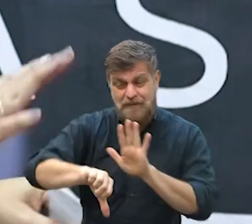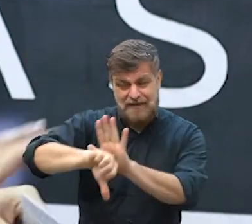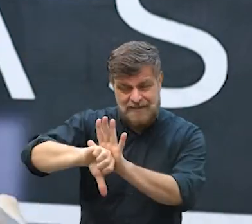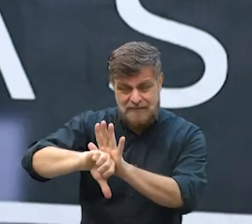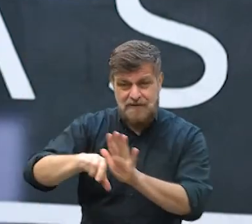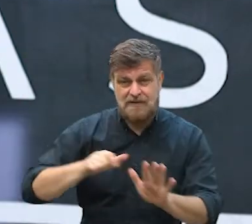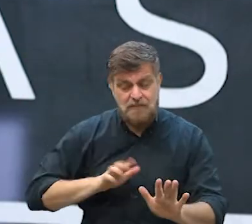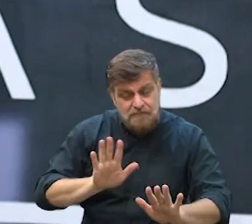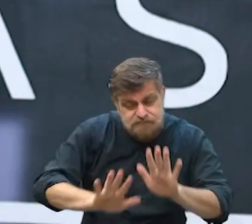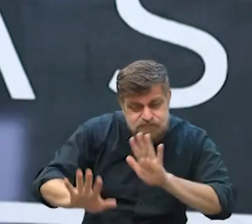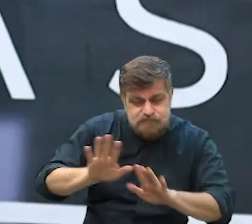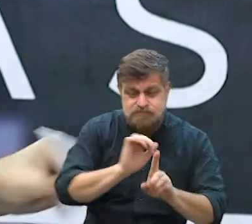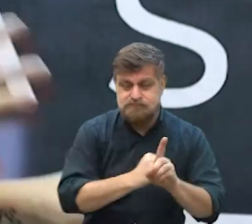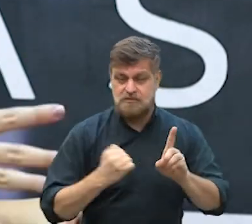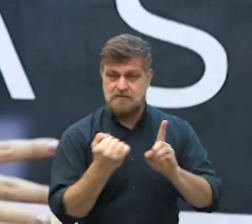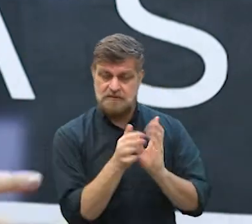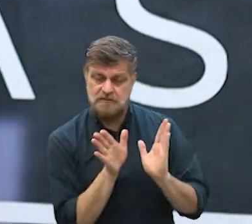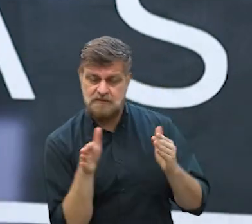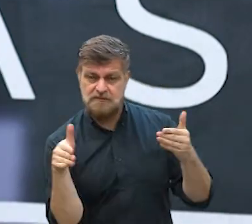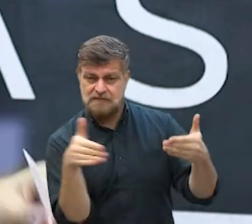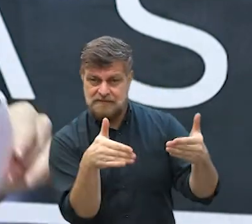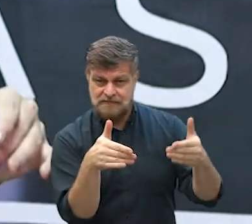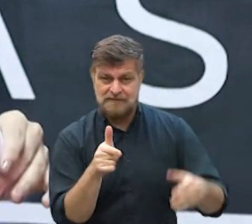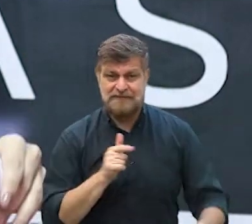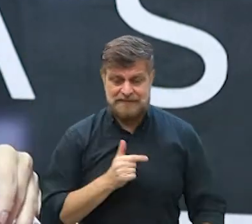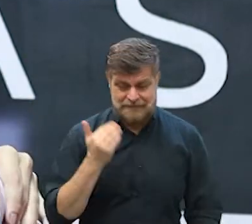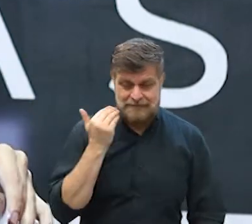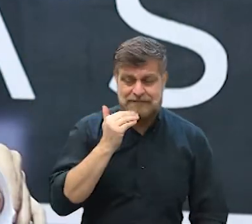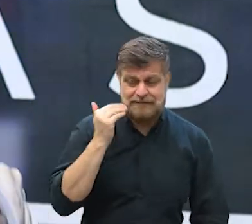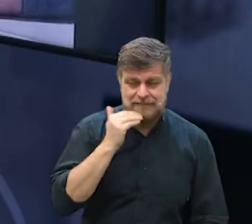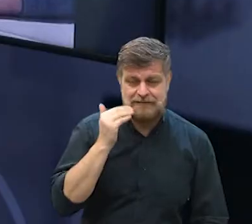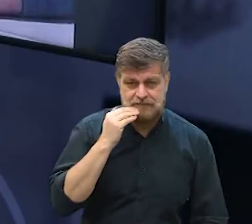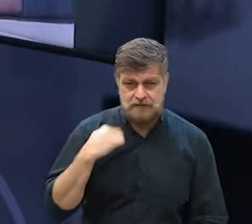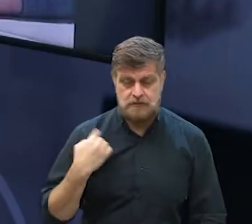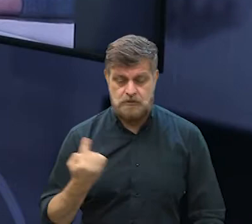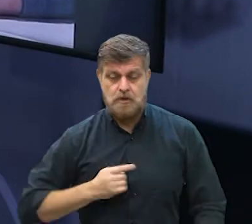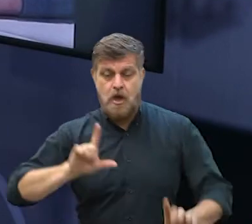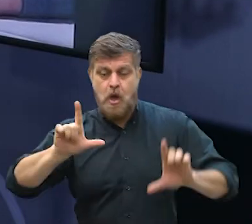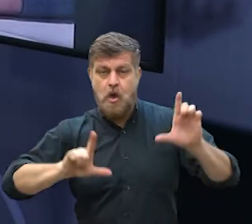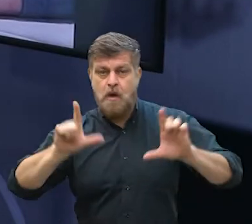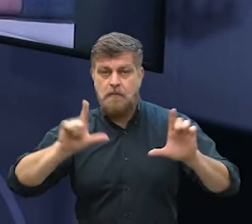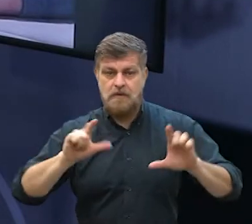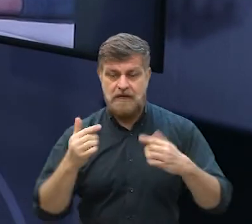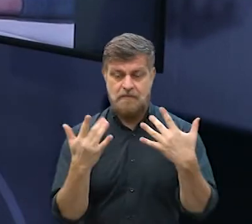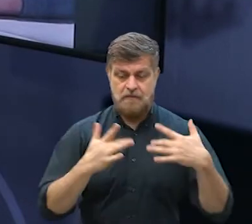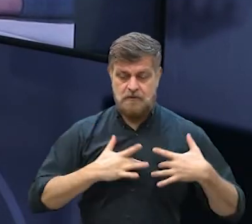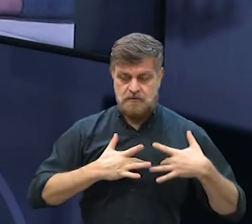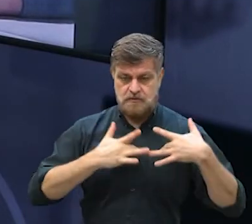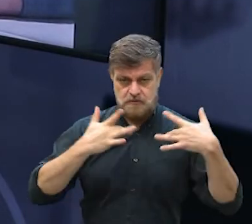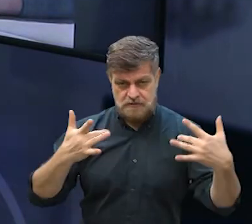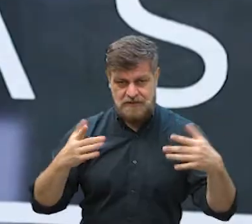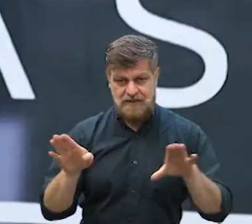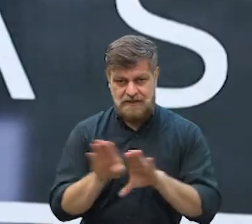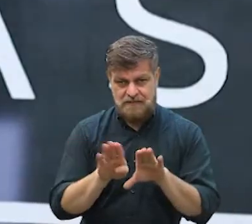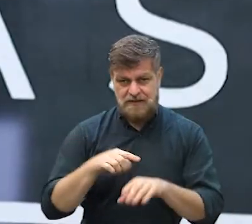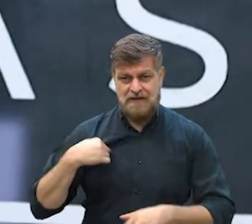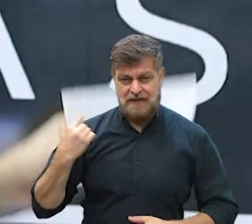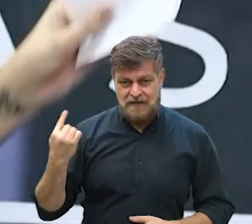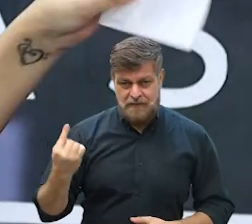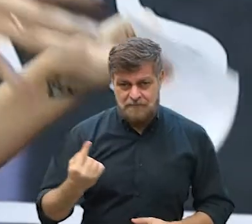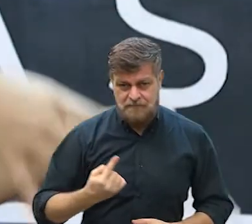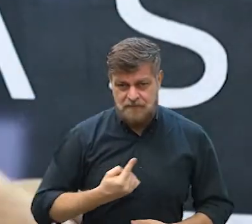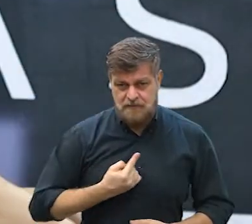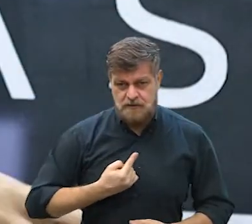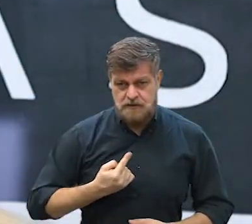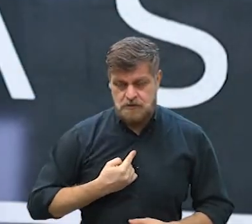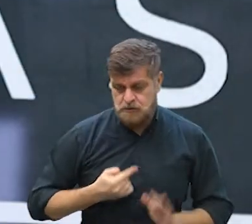aonde está frágil, né? Então, por isso que o Mãos Solidárias vem para isso, para a gente também tirar um pouco dessas cascas,